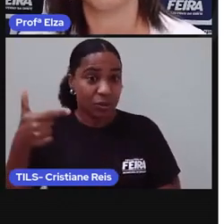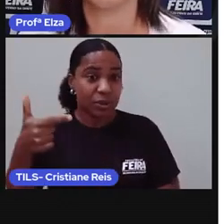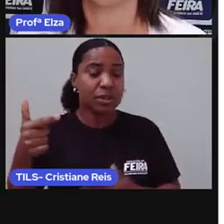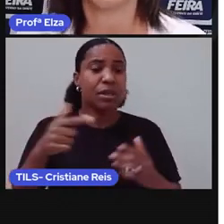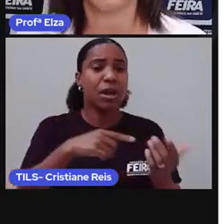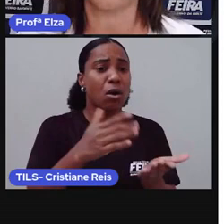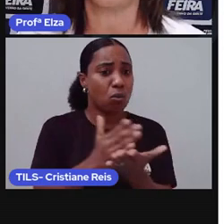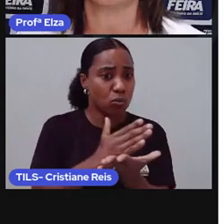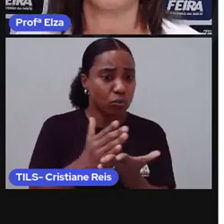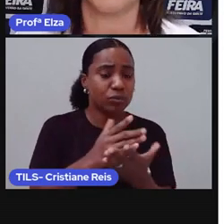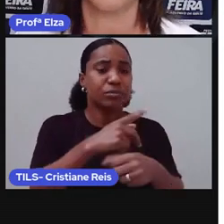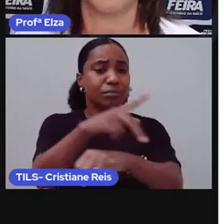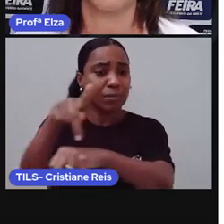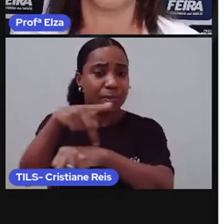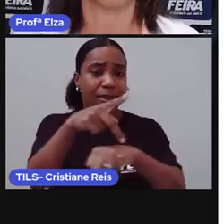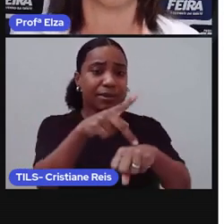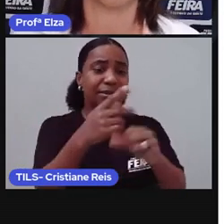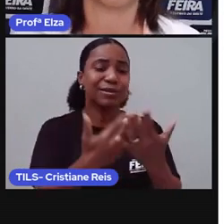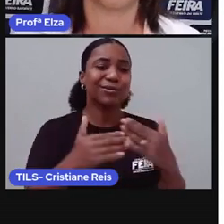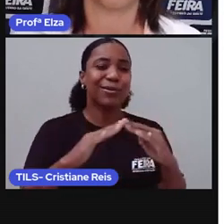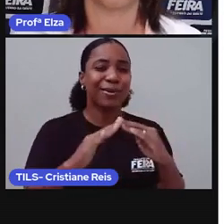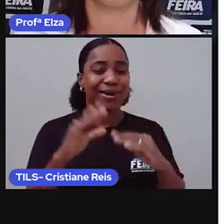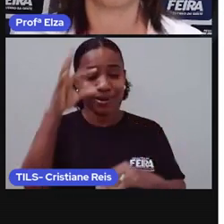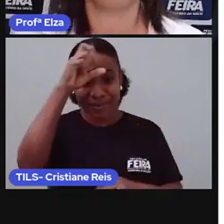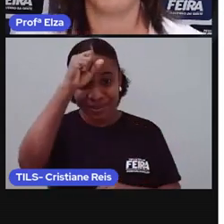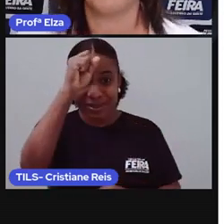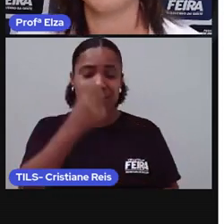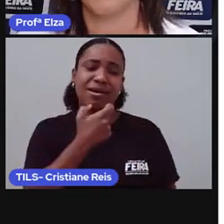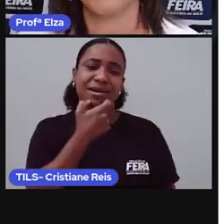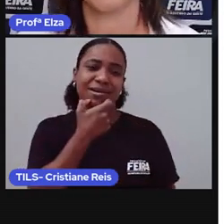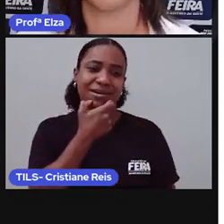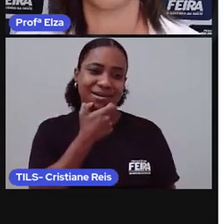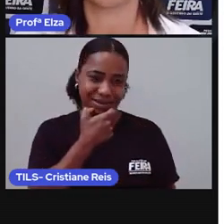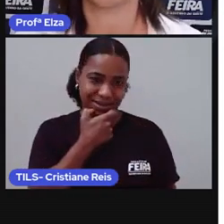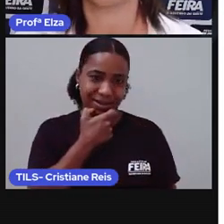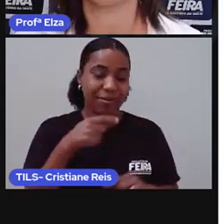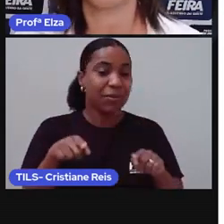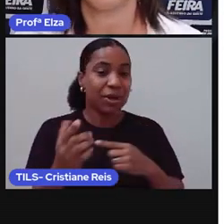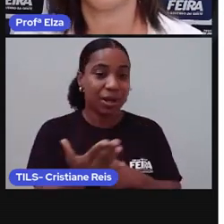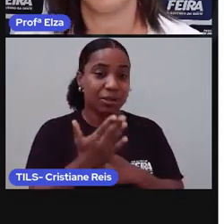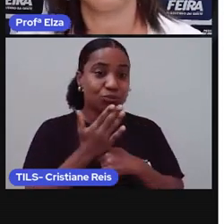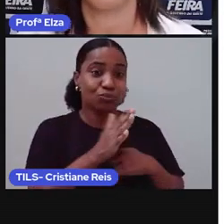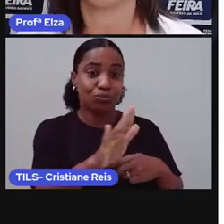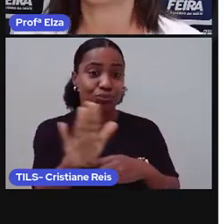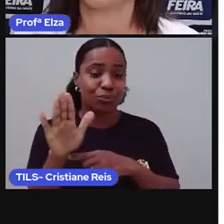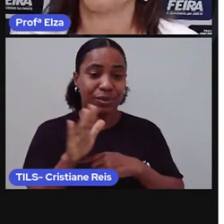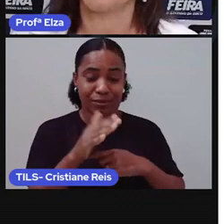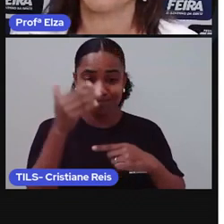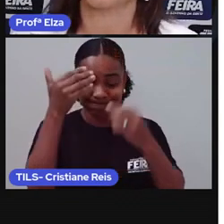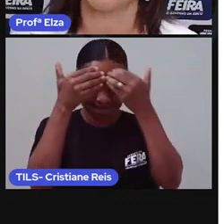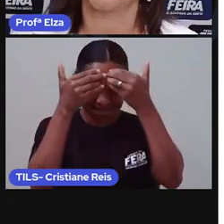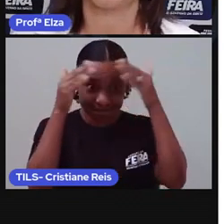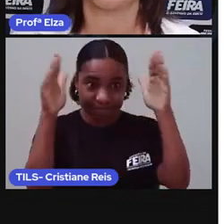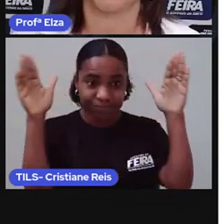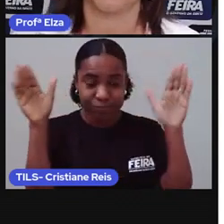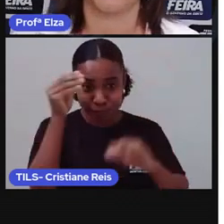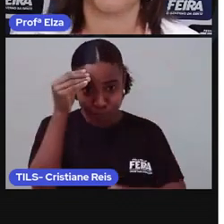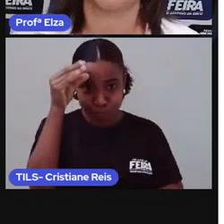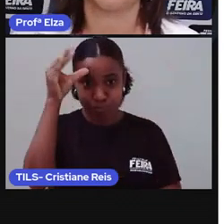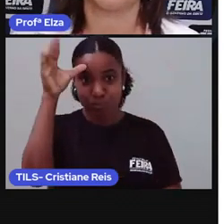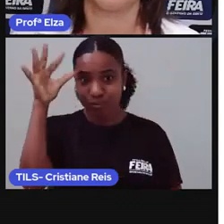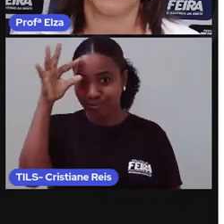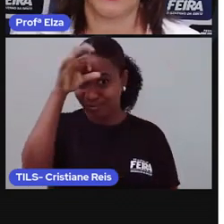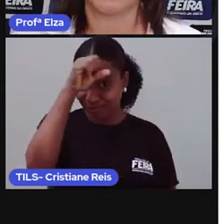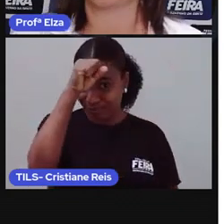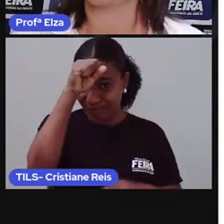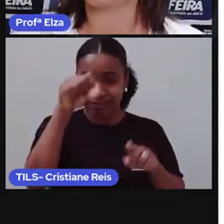escola a aprendizagem desse idioma, porque amplia os nossos conhecimentos e abre as portas das oportunidades.